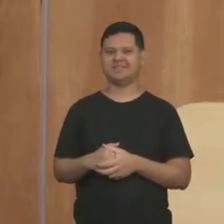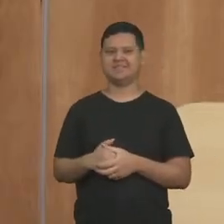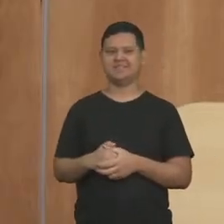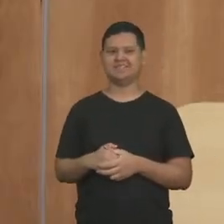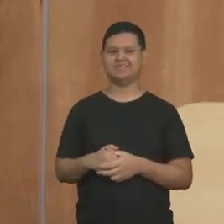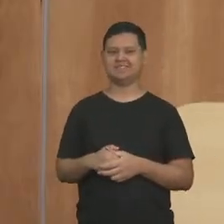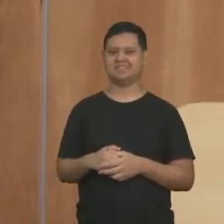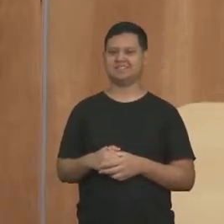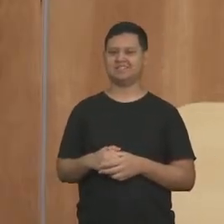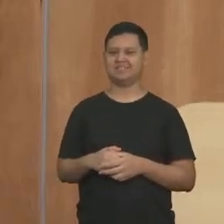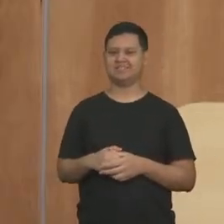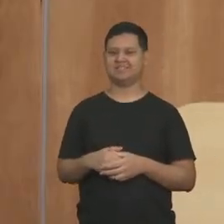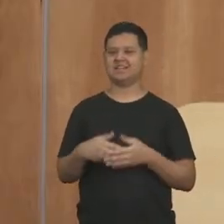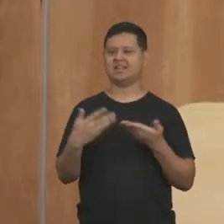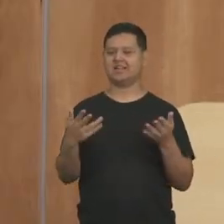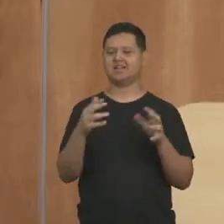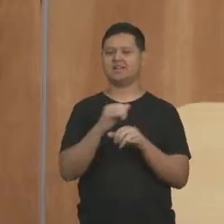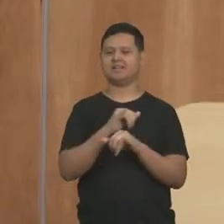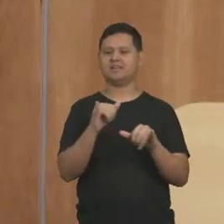A campanha quer mostrar